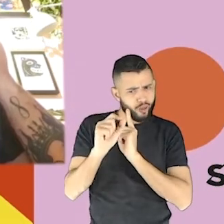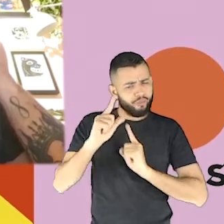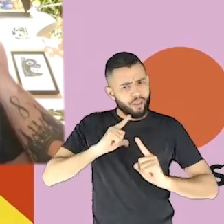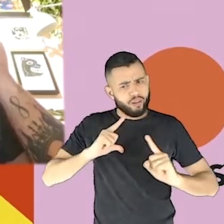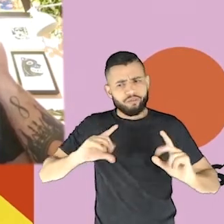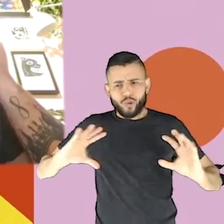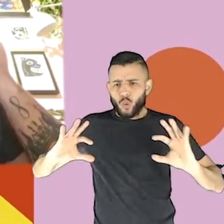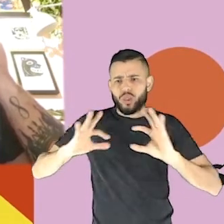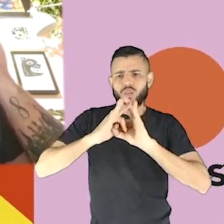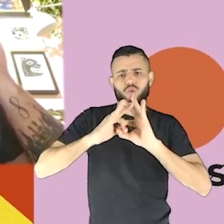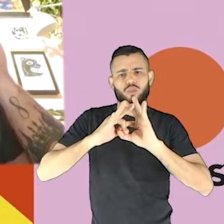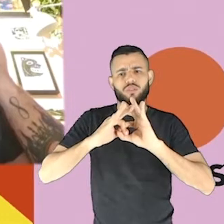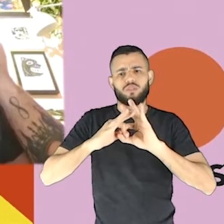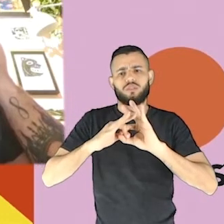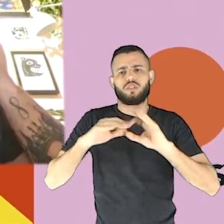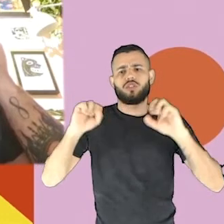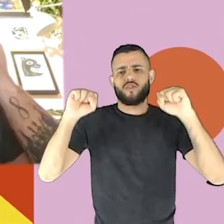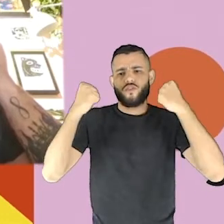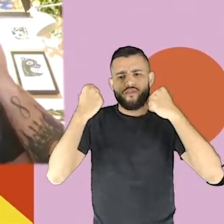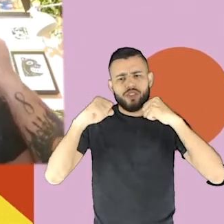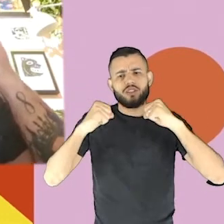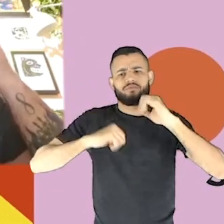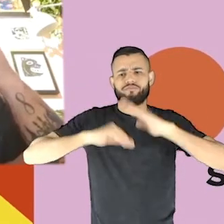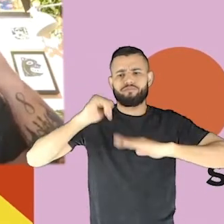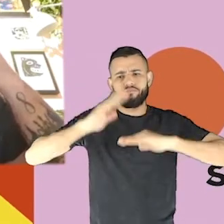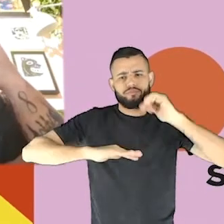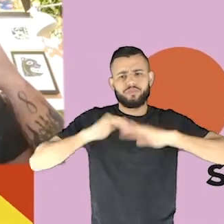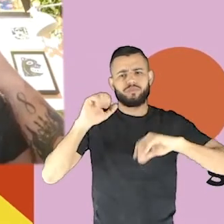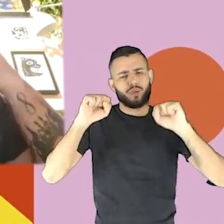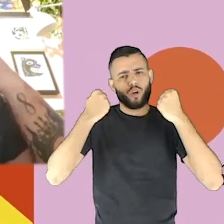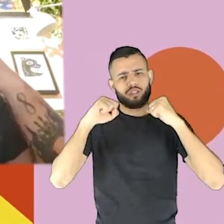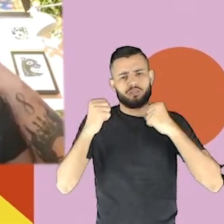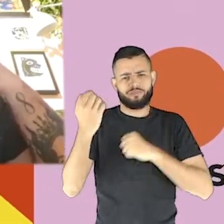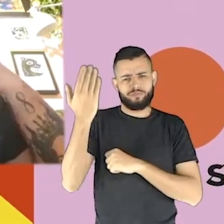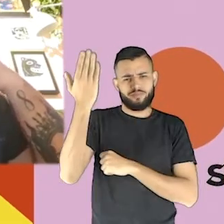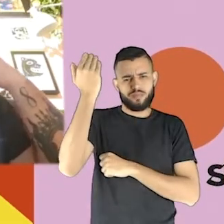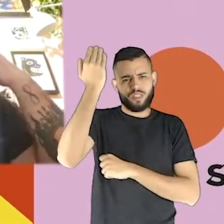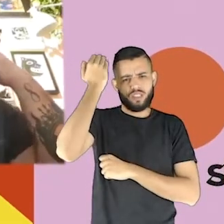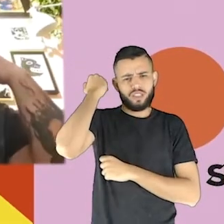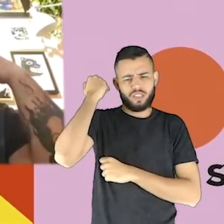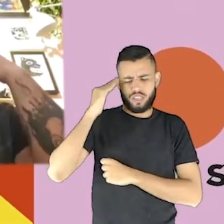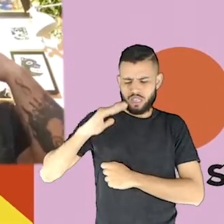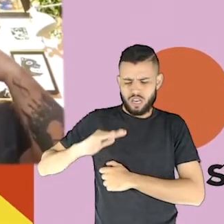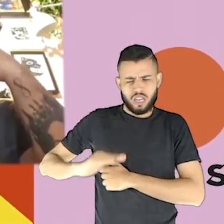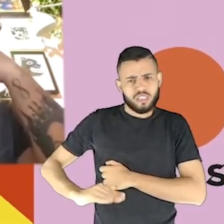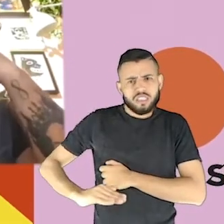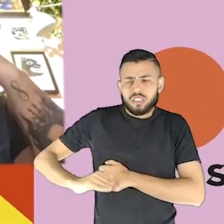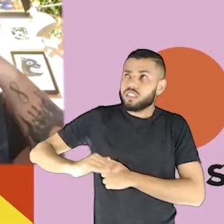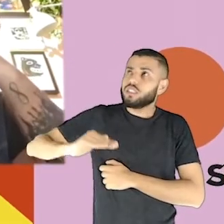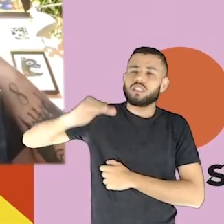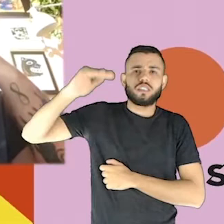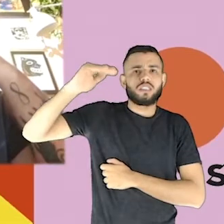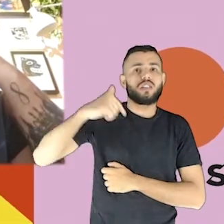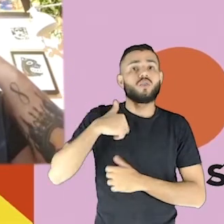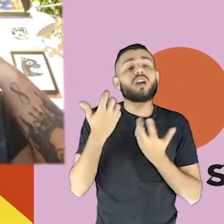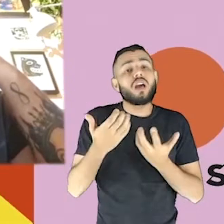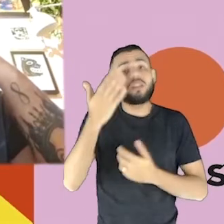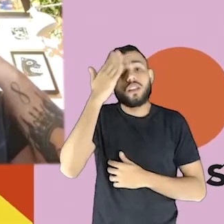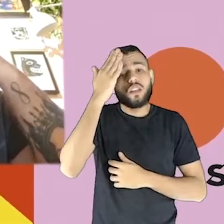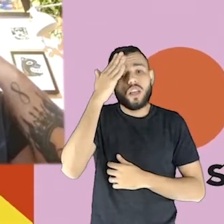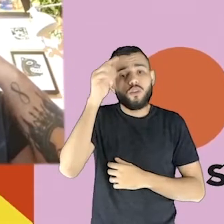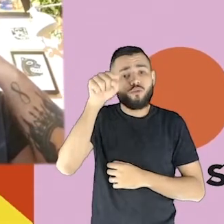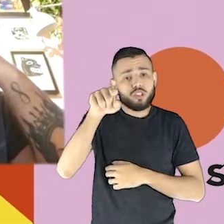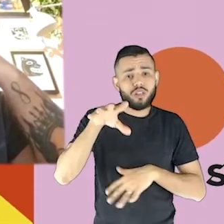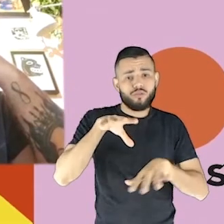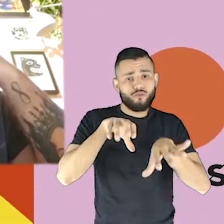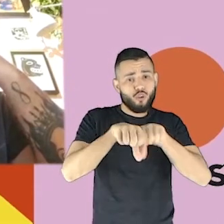estabelece conexões quando ela pratica atividade física, quando ela pratica esporte, desde criança até adulto. Queria entender se mesmo você